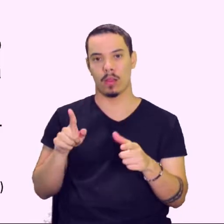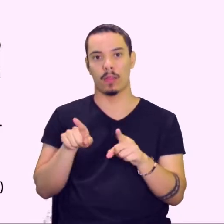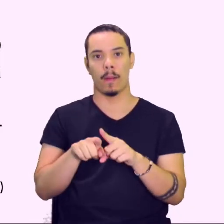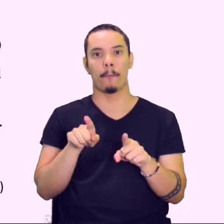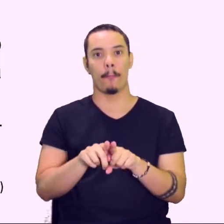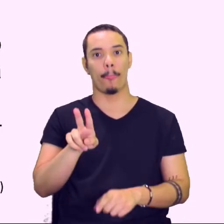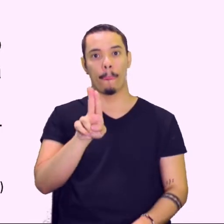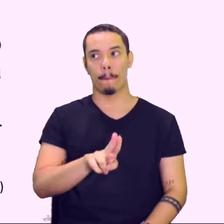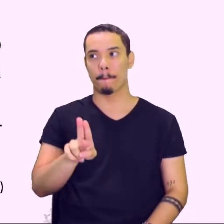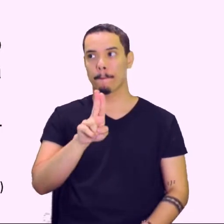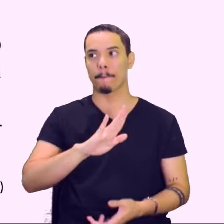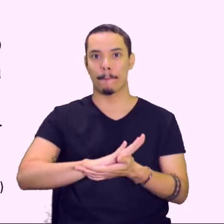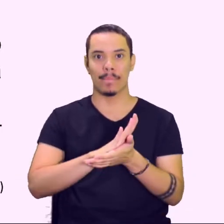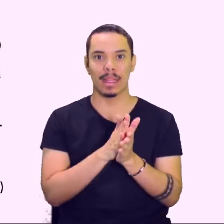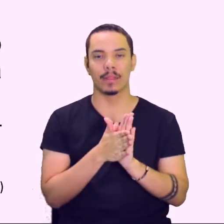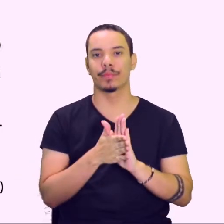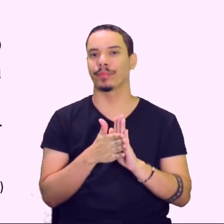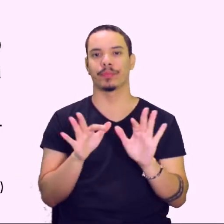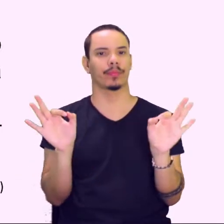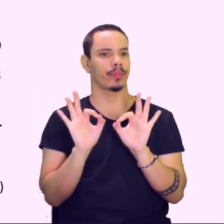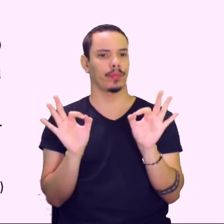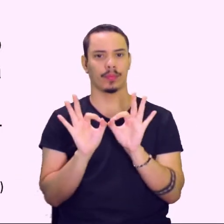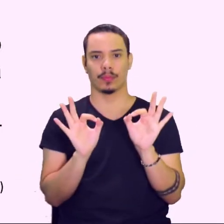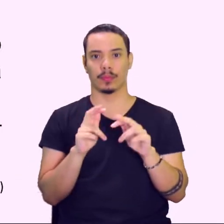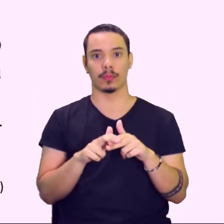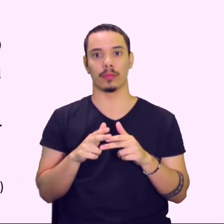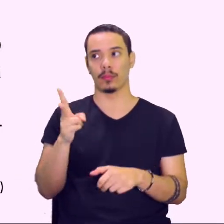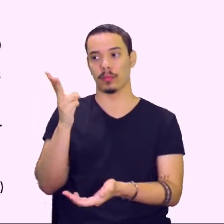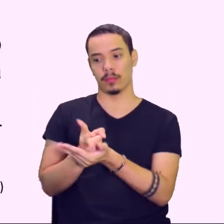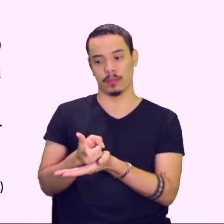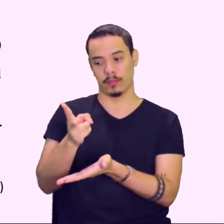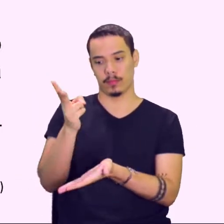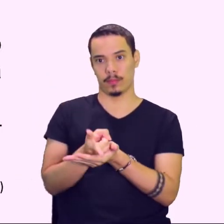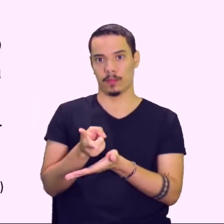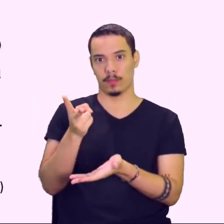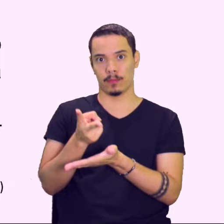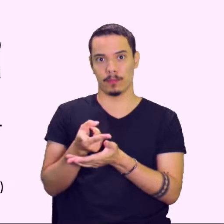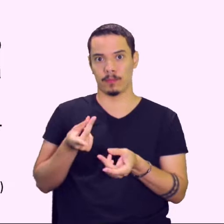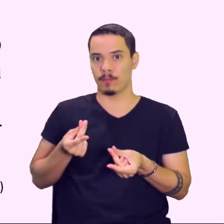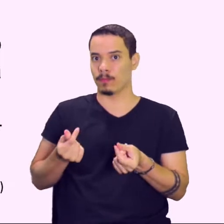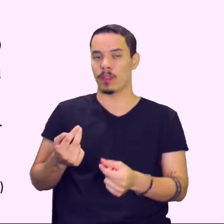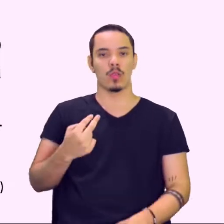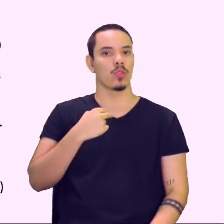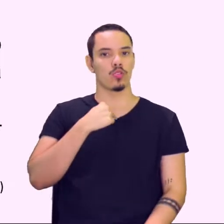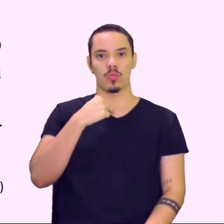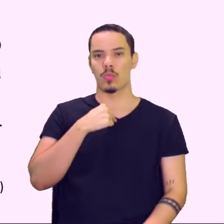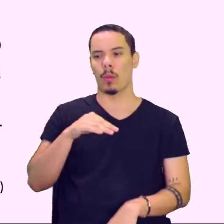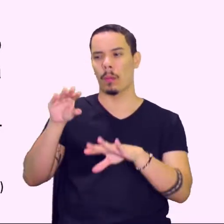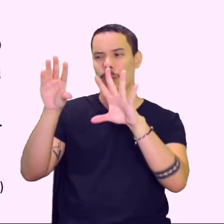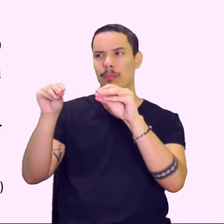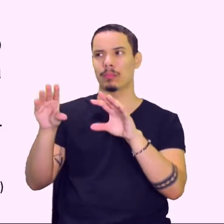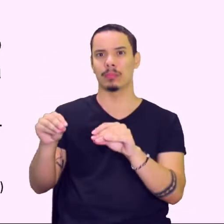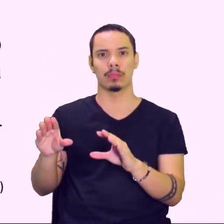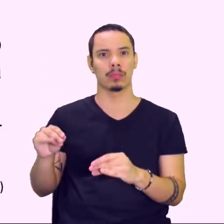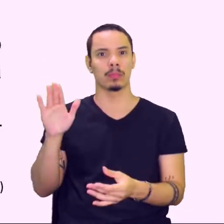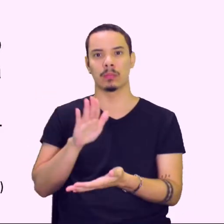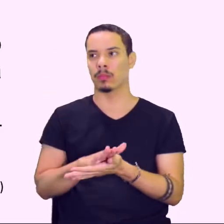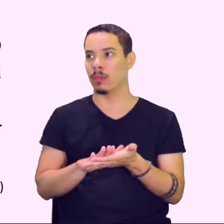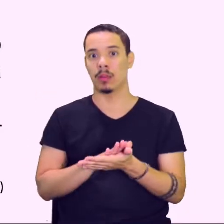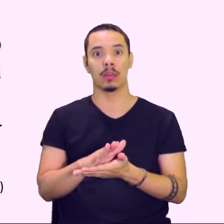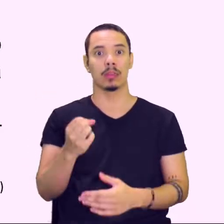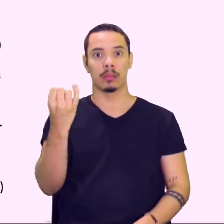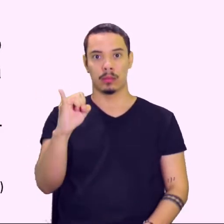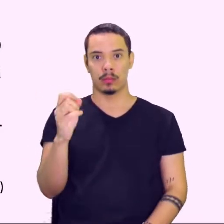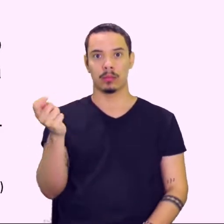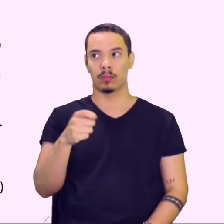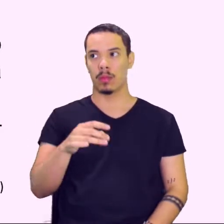nem a destruição ambiental. Então ela tem que estar lá intocável. Intocável. Pode ser promovido, por exemplo, o turismo nessa área? Isso. É? Não, olha